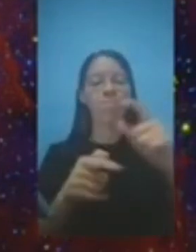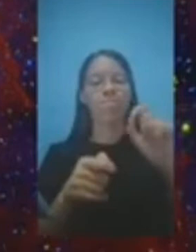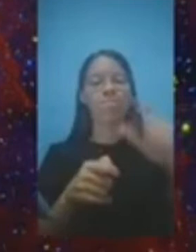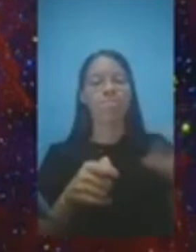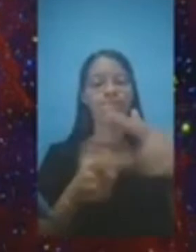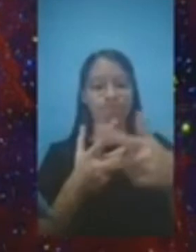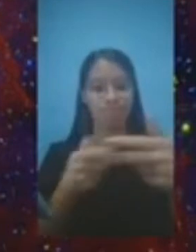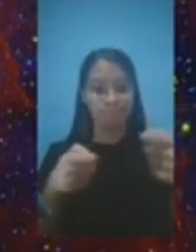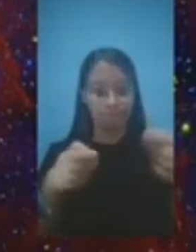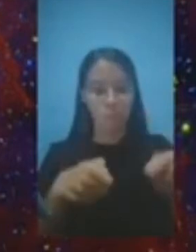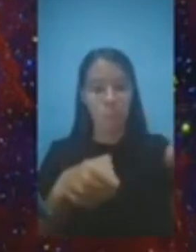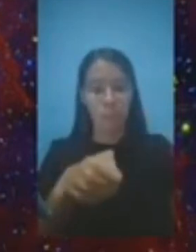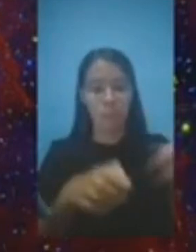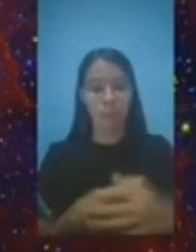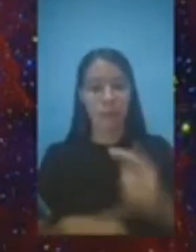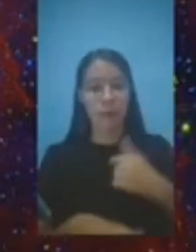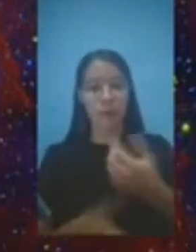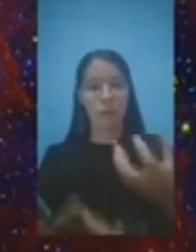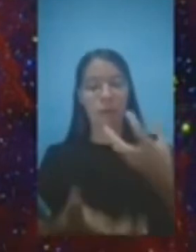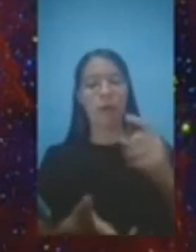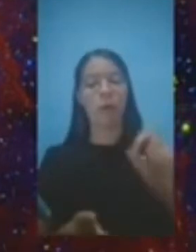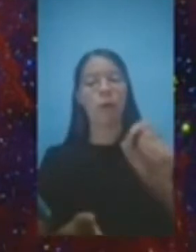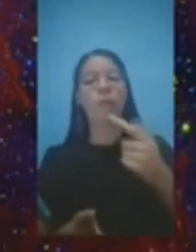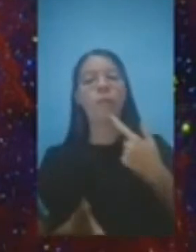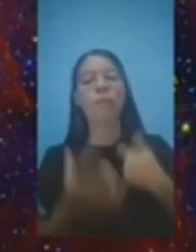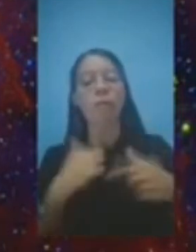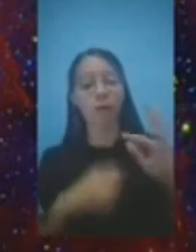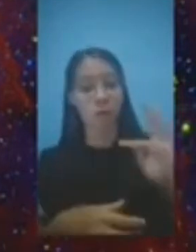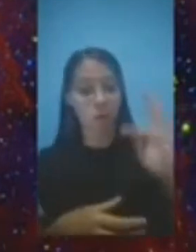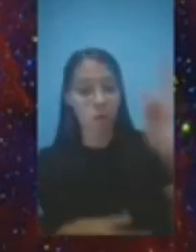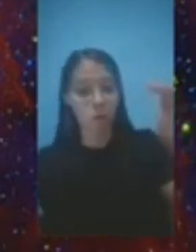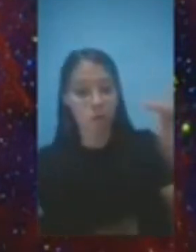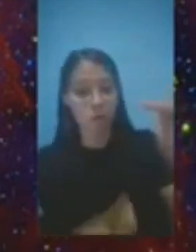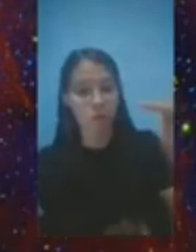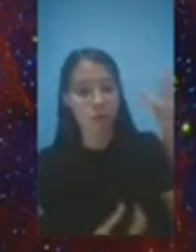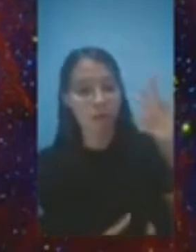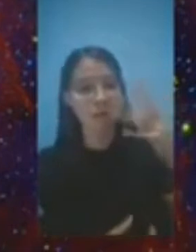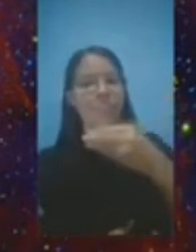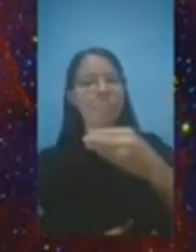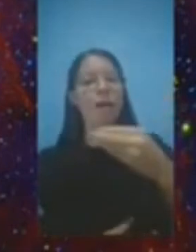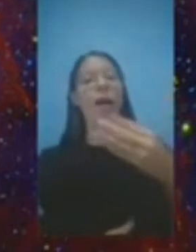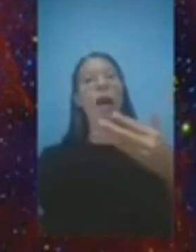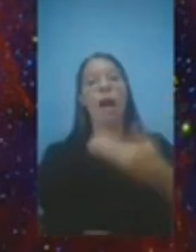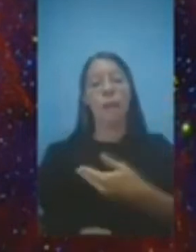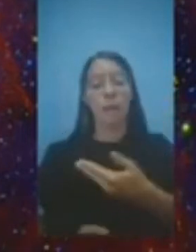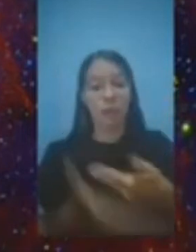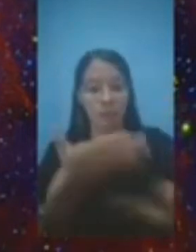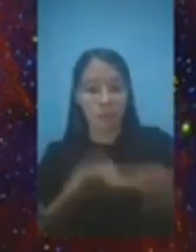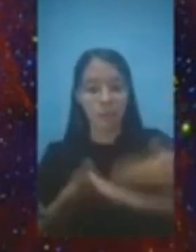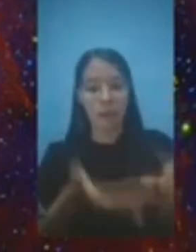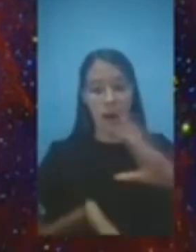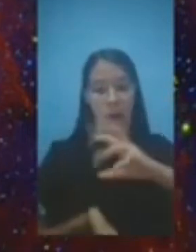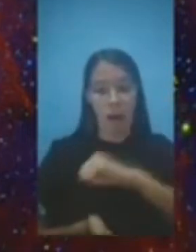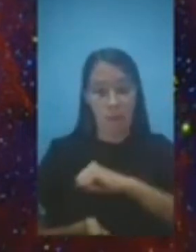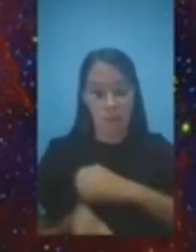As pessoas se unem para um propósito e essa parceria é baseada na necessidade de cooperar para alcançá-lo. Eu quero para a gente um pouco de